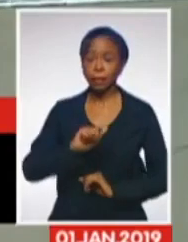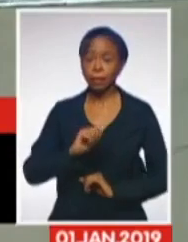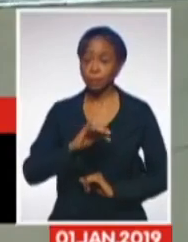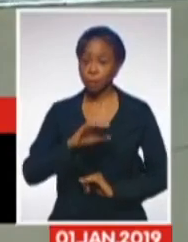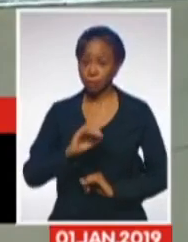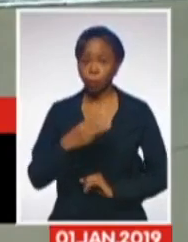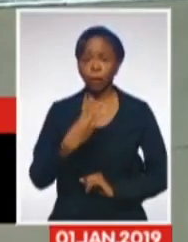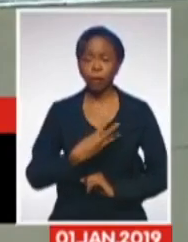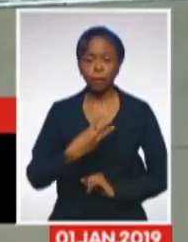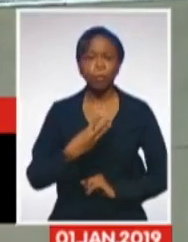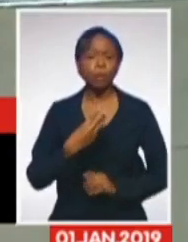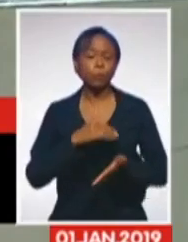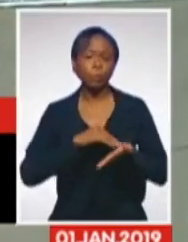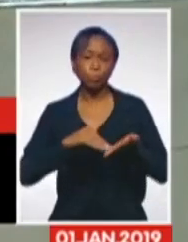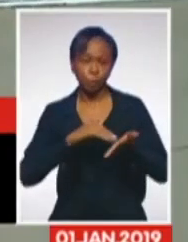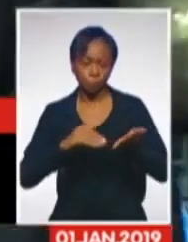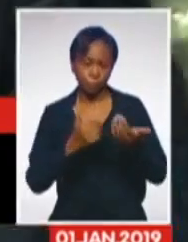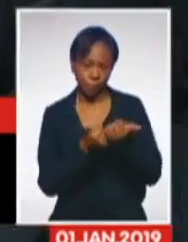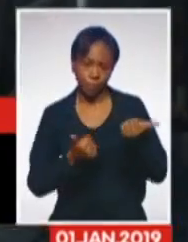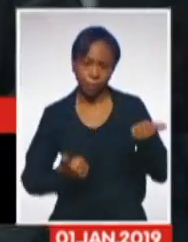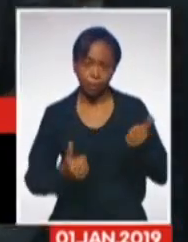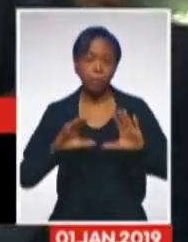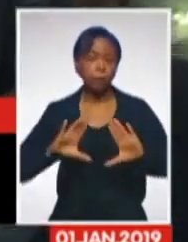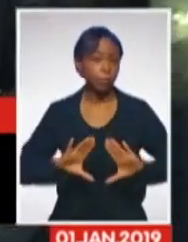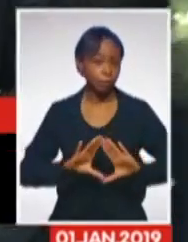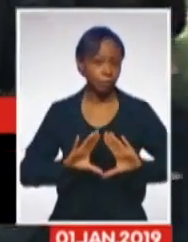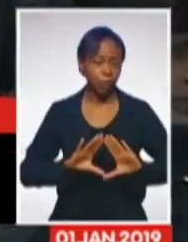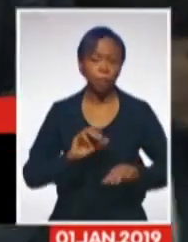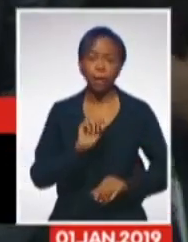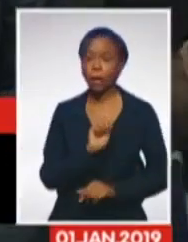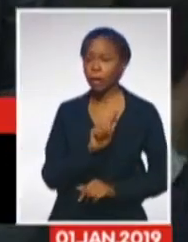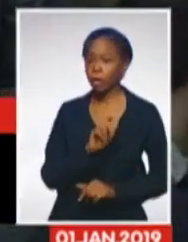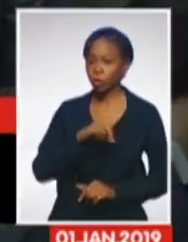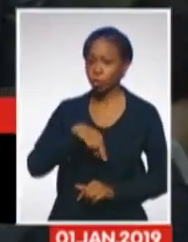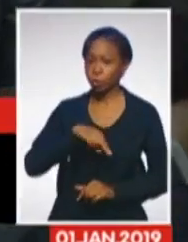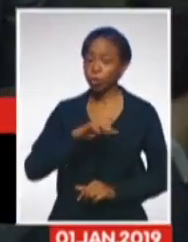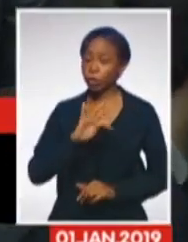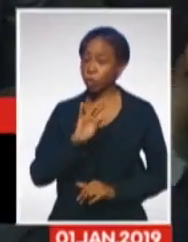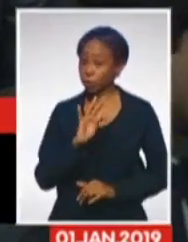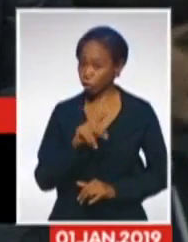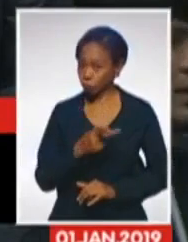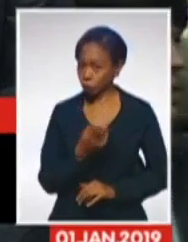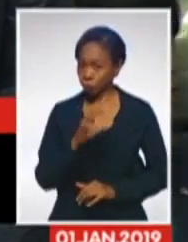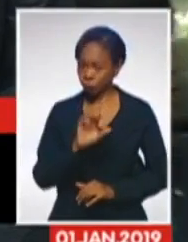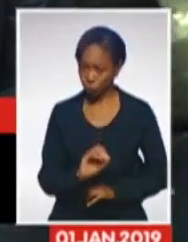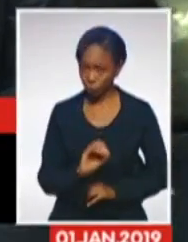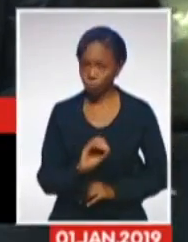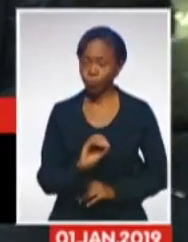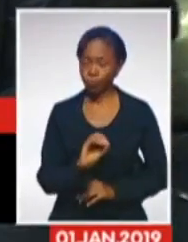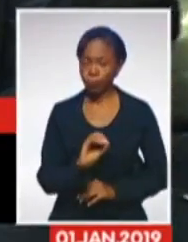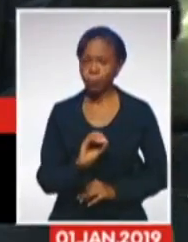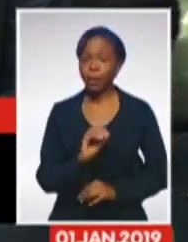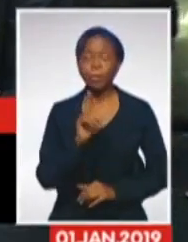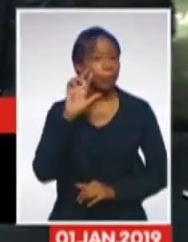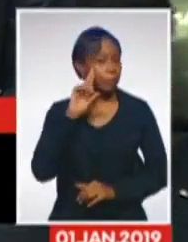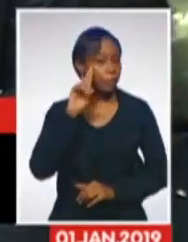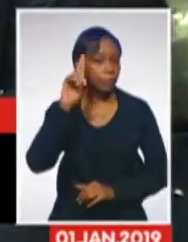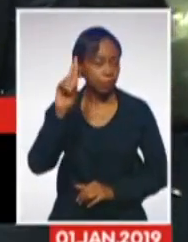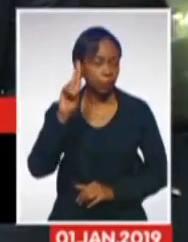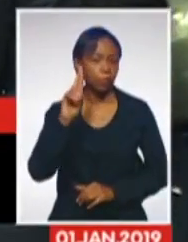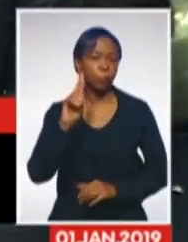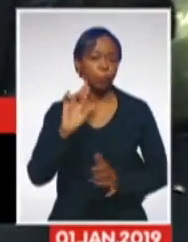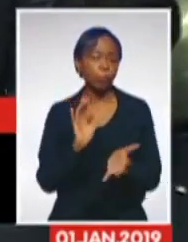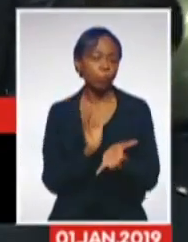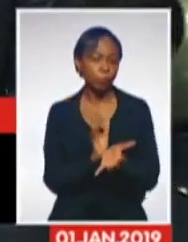terceiro vice-presidente da Assembleia Legislativa de Minas Gerais, Agostinho Patrus Filho, líder do bloco Compromisso com Minas Gerais na